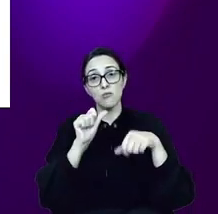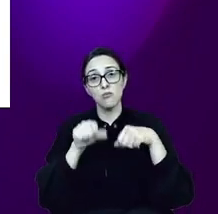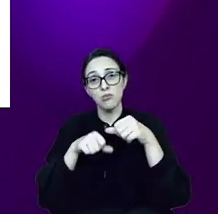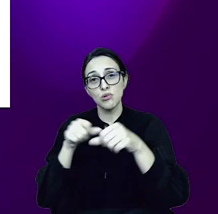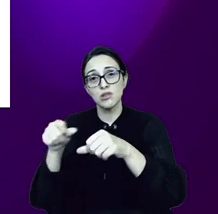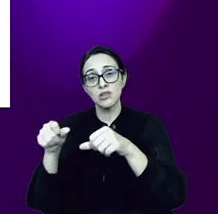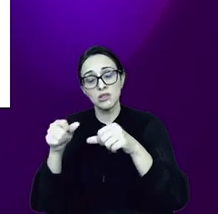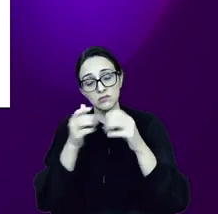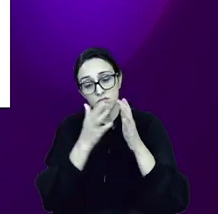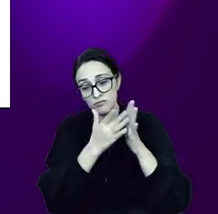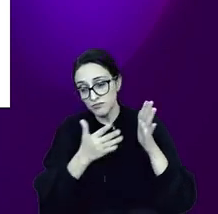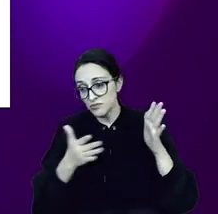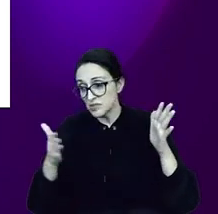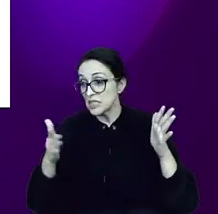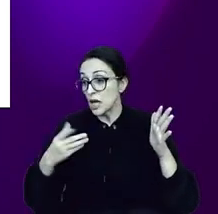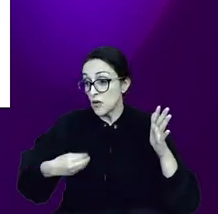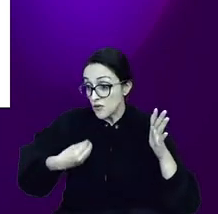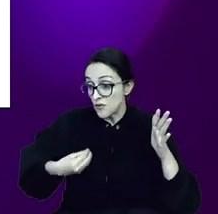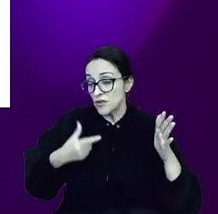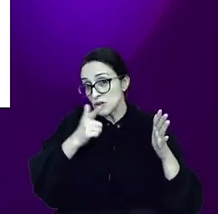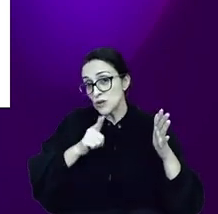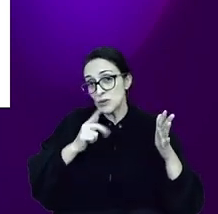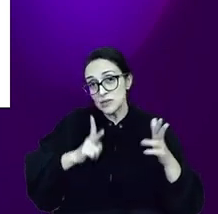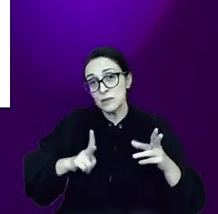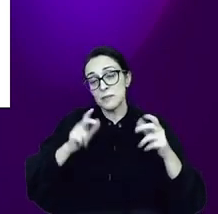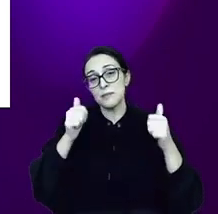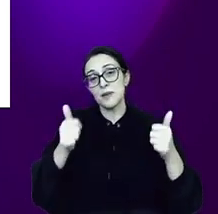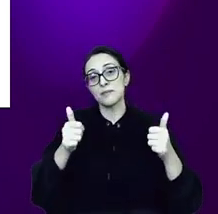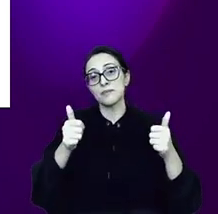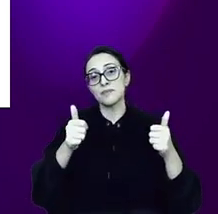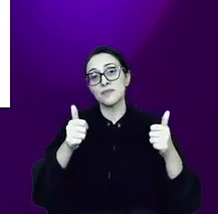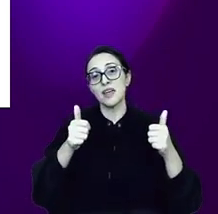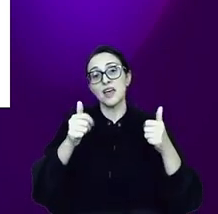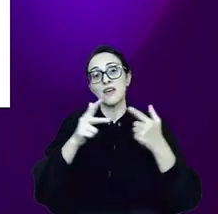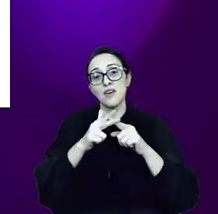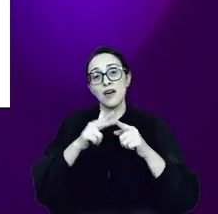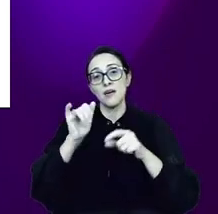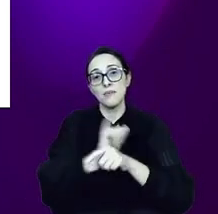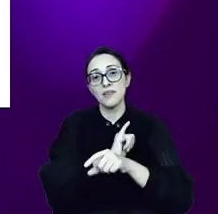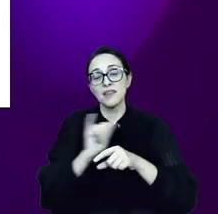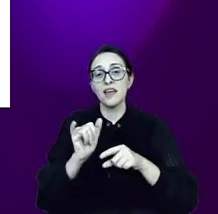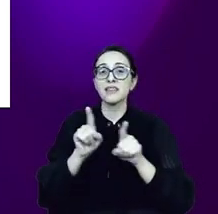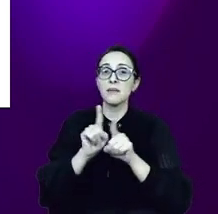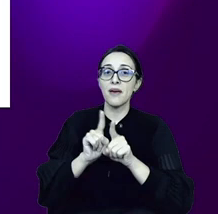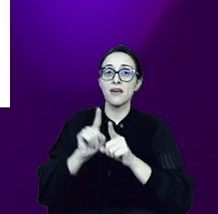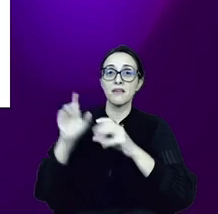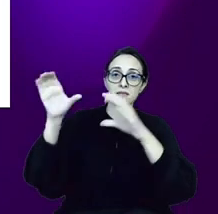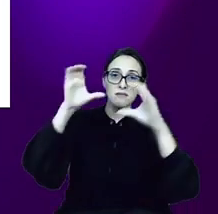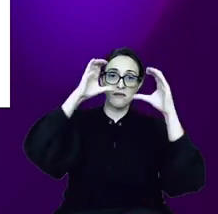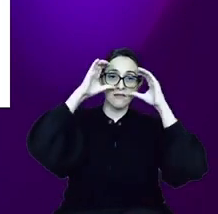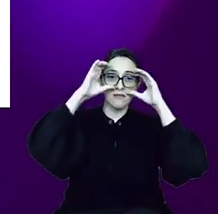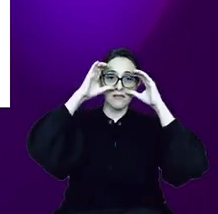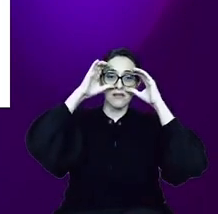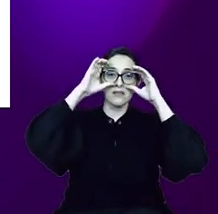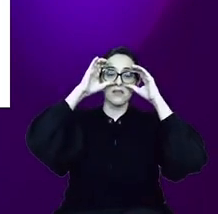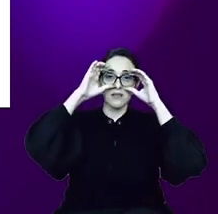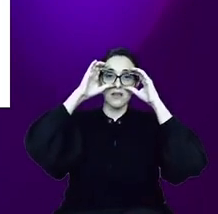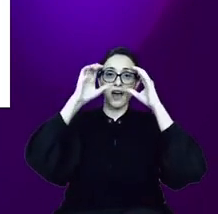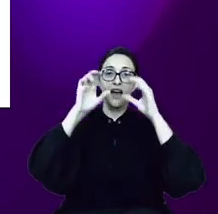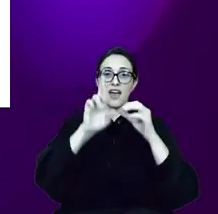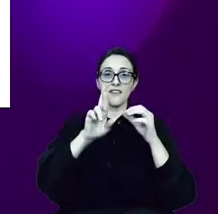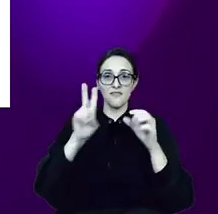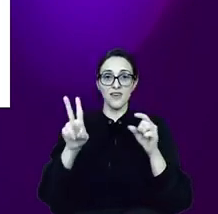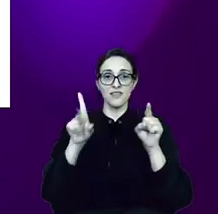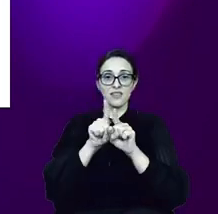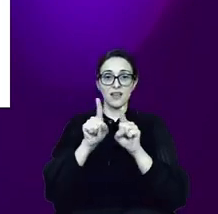de desfecho desses pacientes. Uso de ferramentas como a realidade virtual em reabilitação nós temos utilizado.